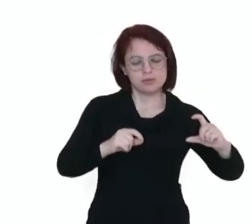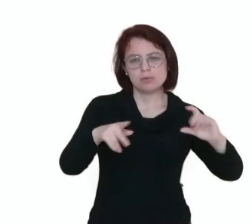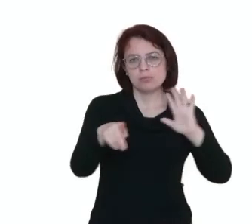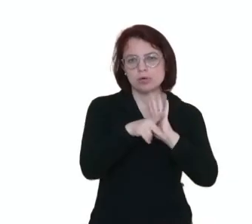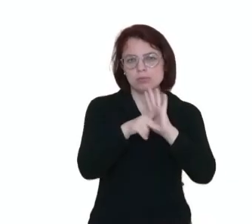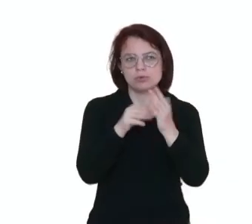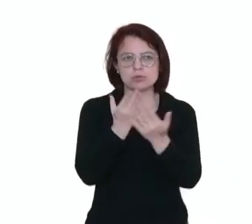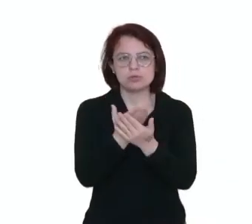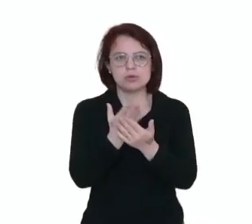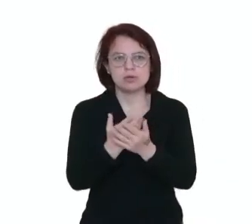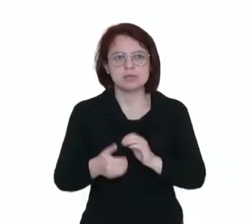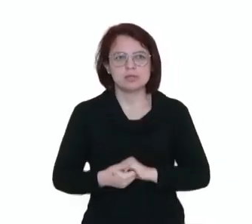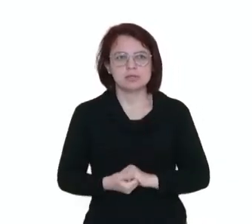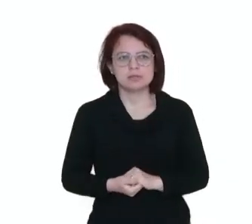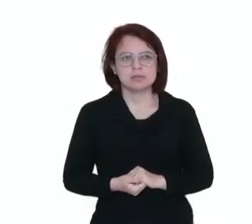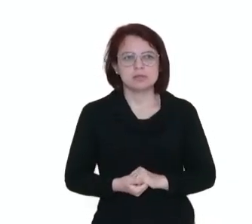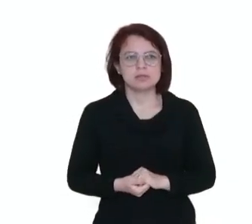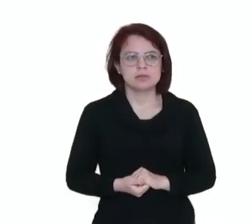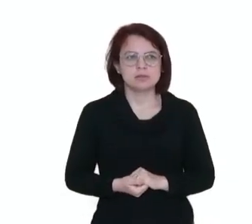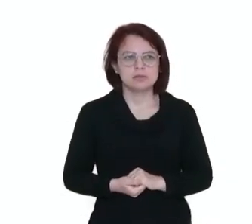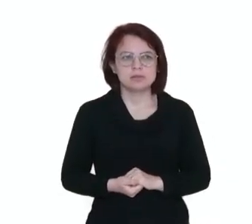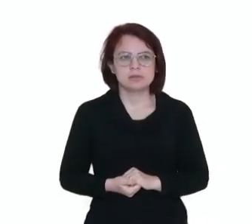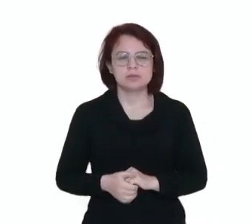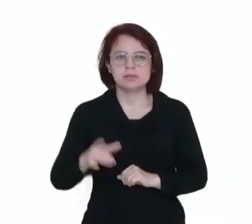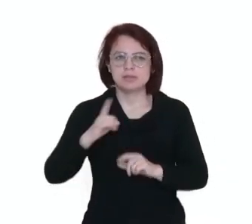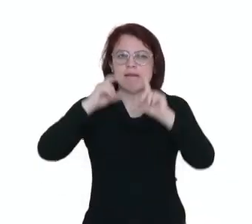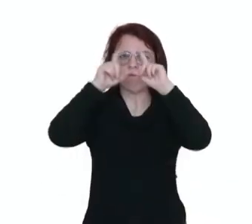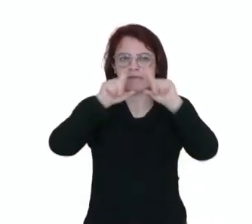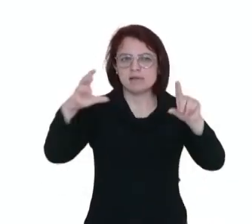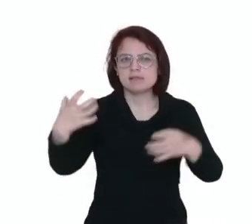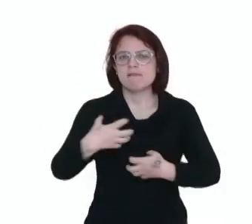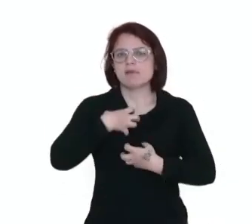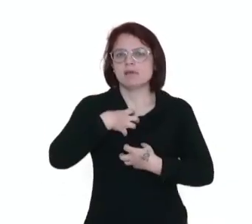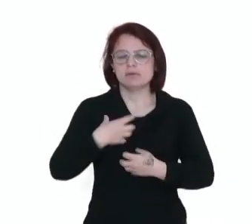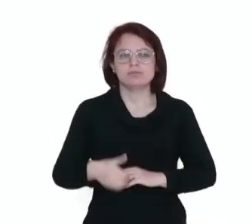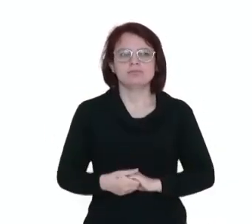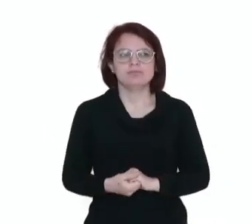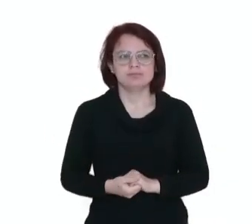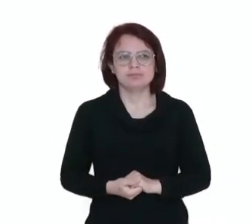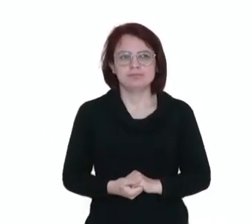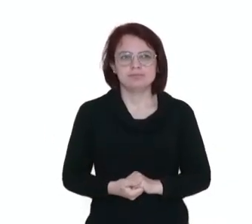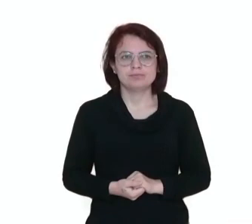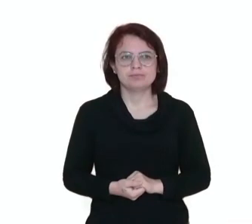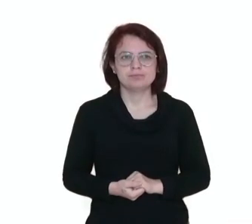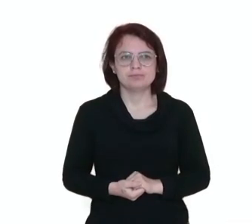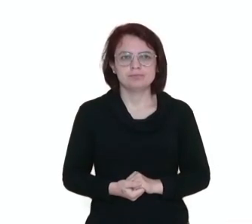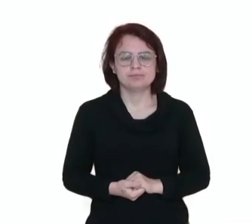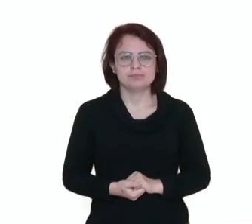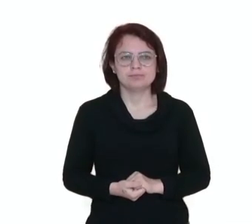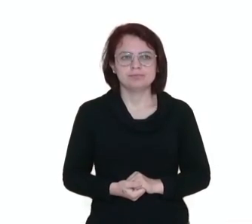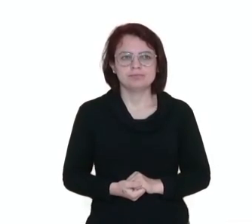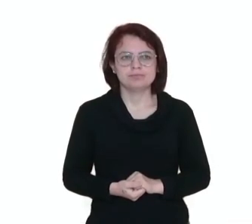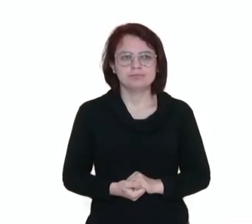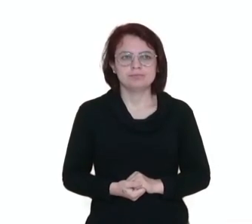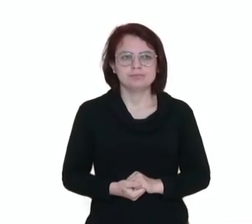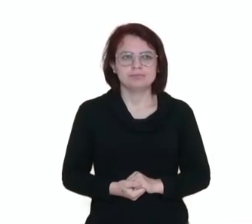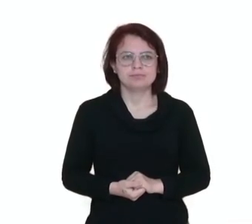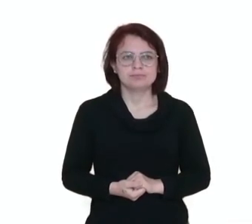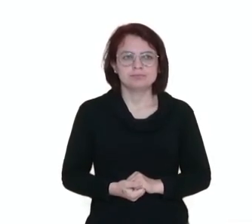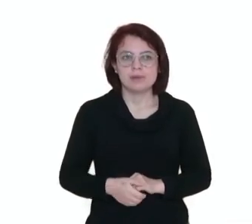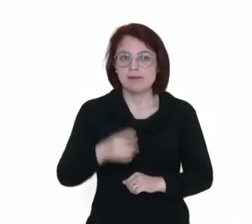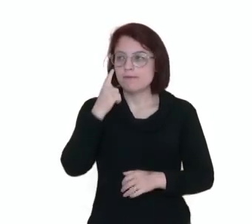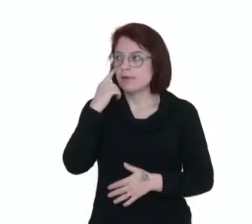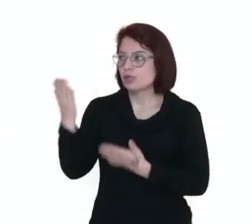certo? Crie lá uma frase de efeito, ficará muito bom, tá bom? Olha